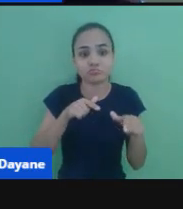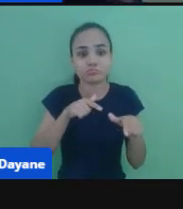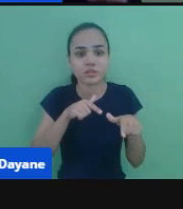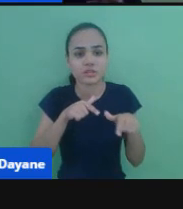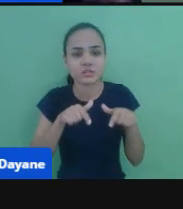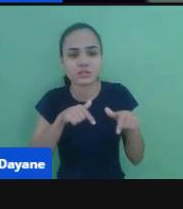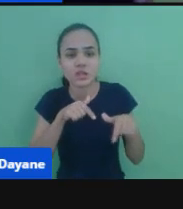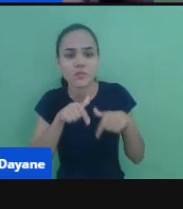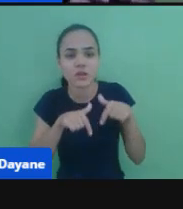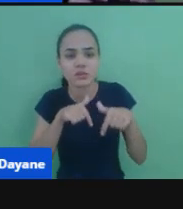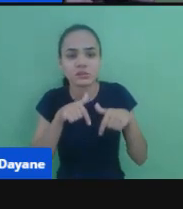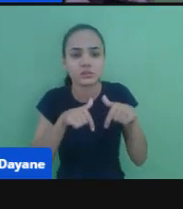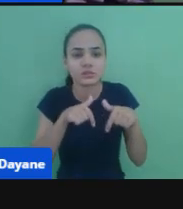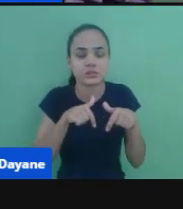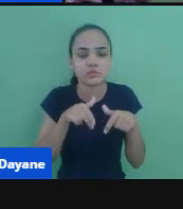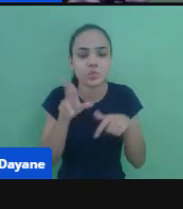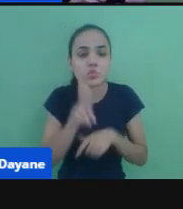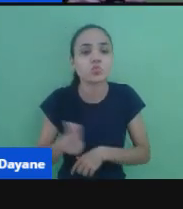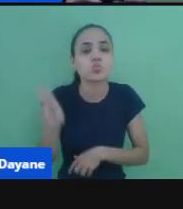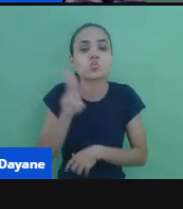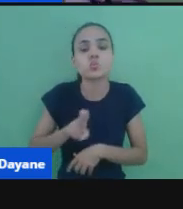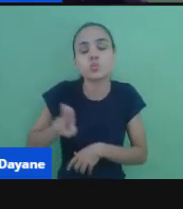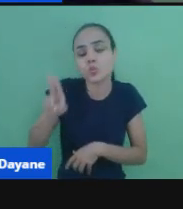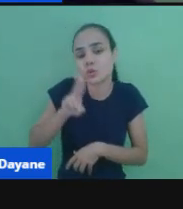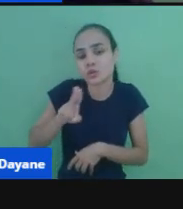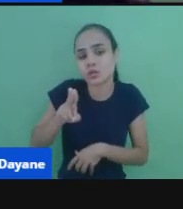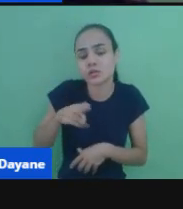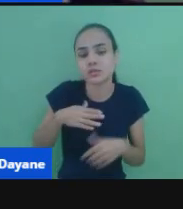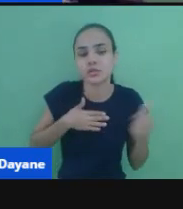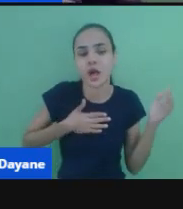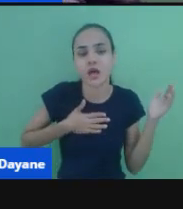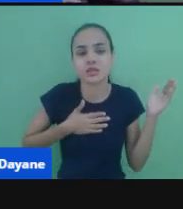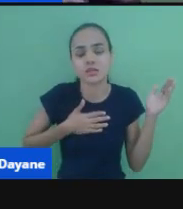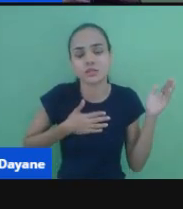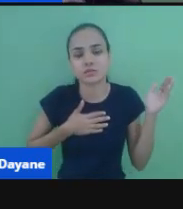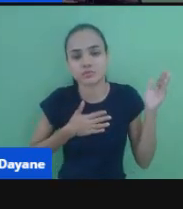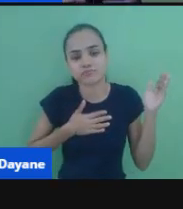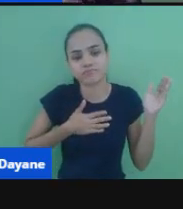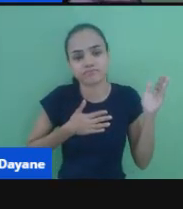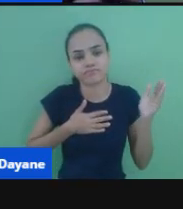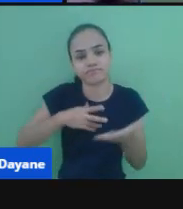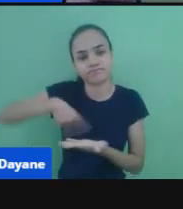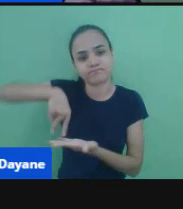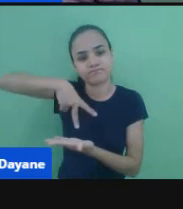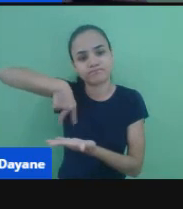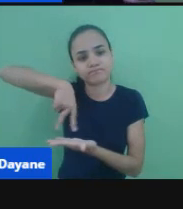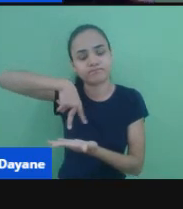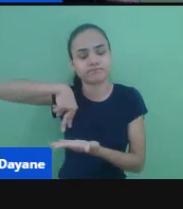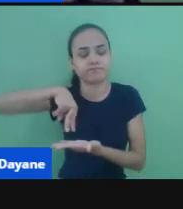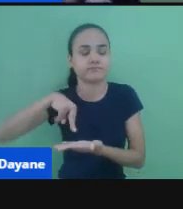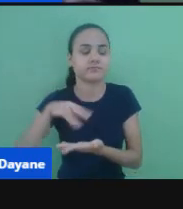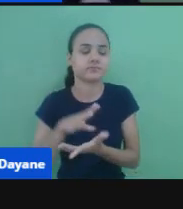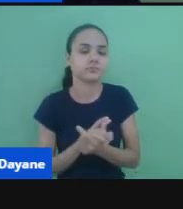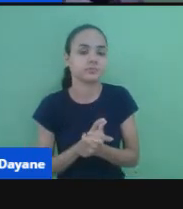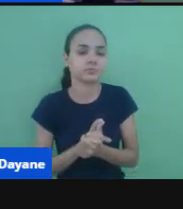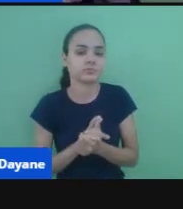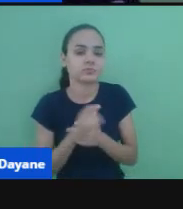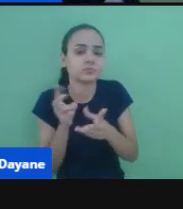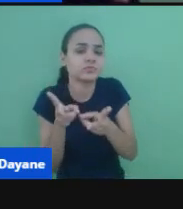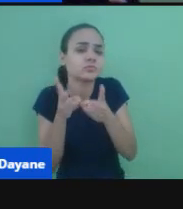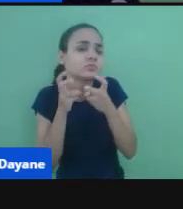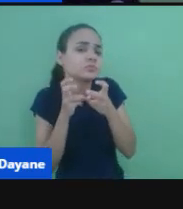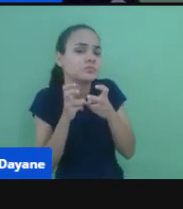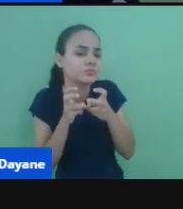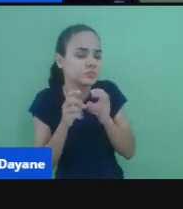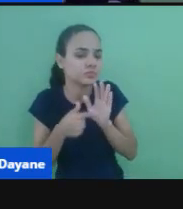Você vê que aquilo lá está totalmente ficcionalizado, mas no final você percebe que ele retrata a história da França durante a